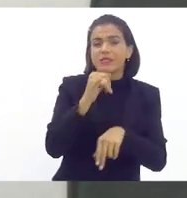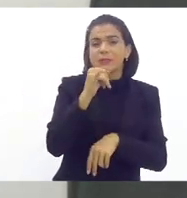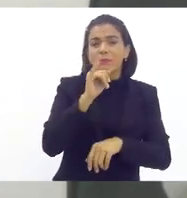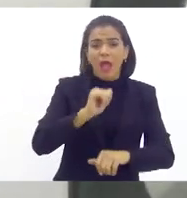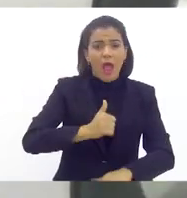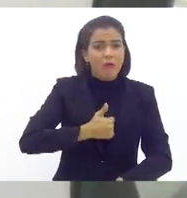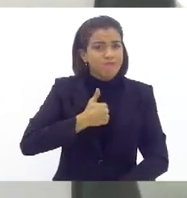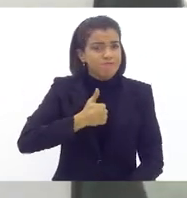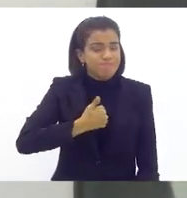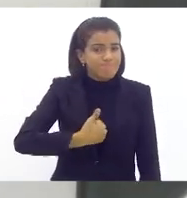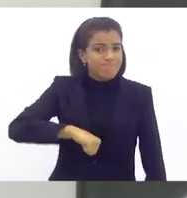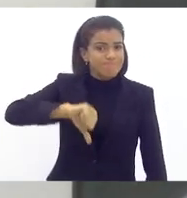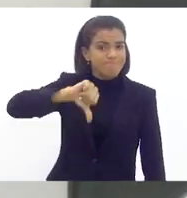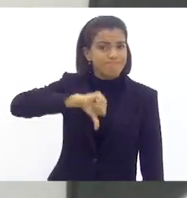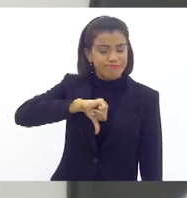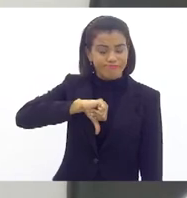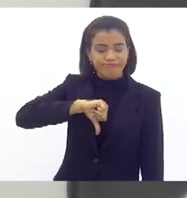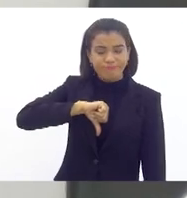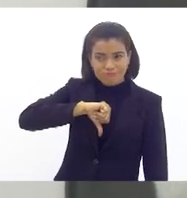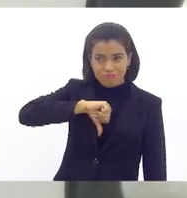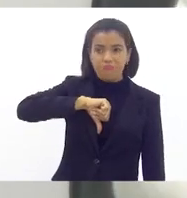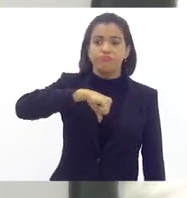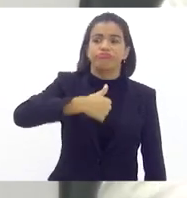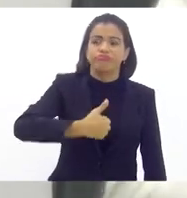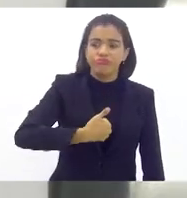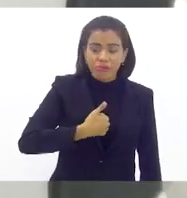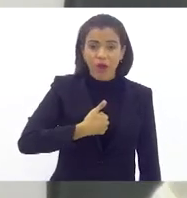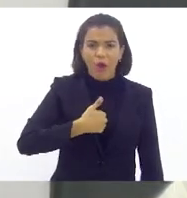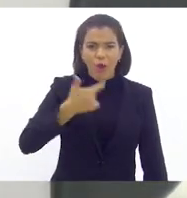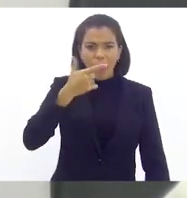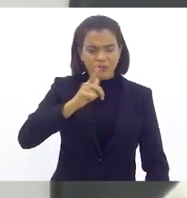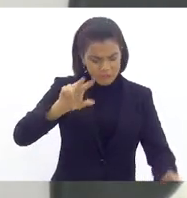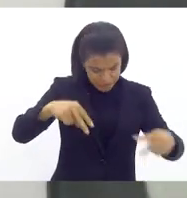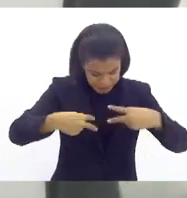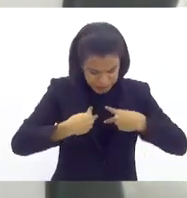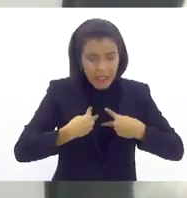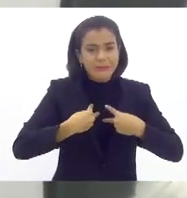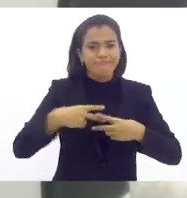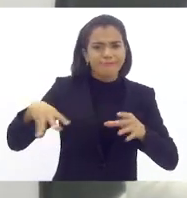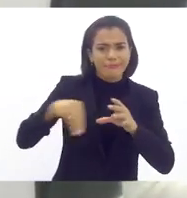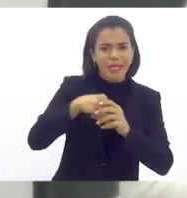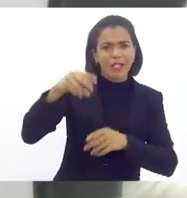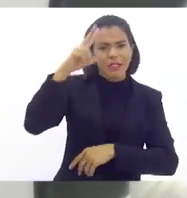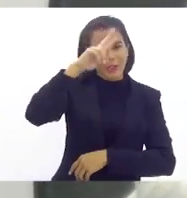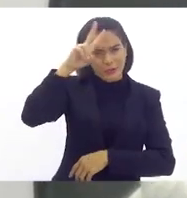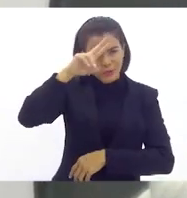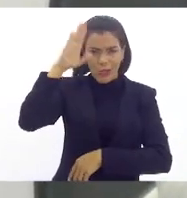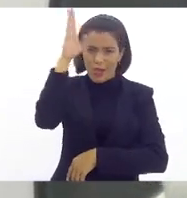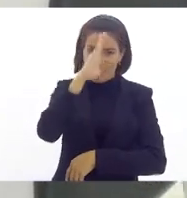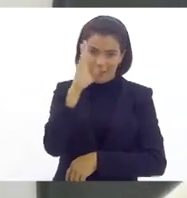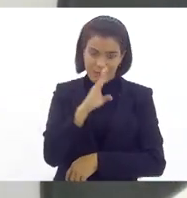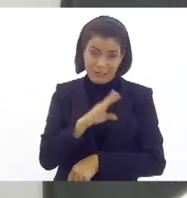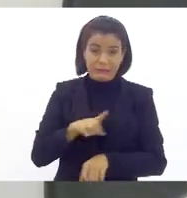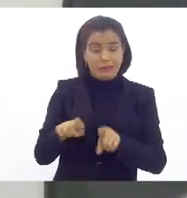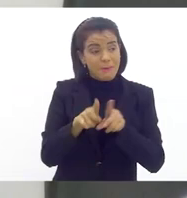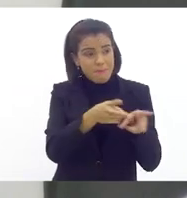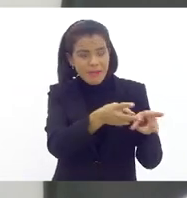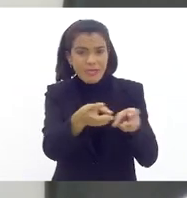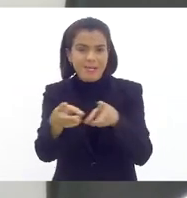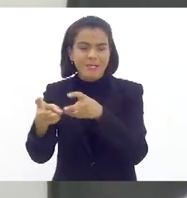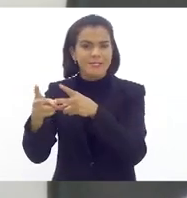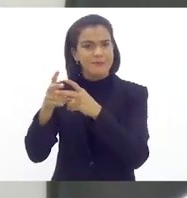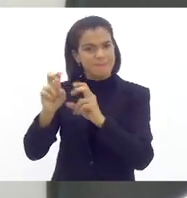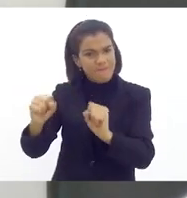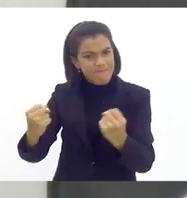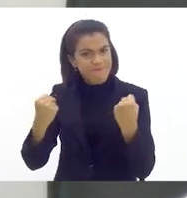autoestima. A gente conseguir se enxergar na história do Brasil e entender as peculiaridades, entender a riqueza da cultura do povo